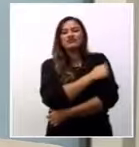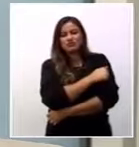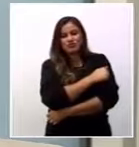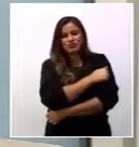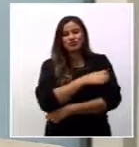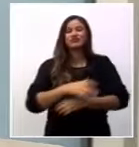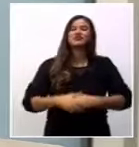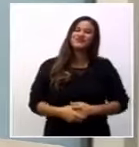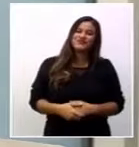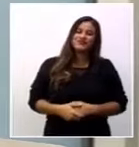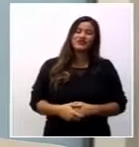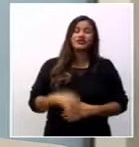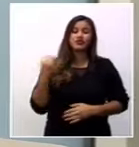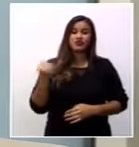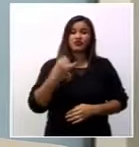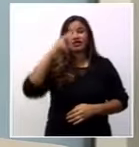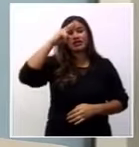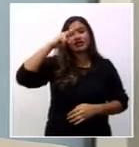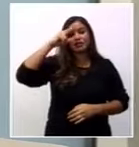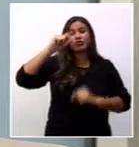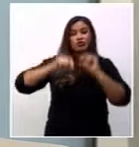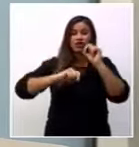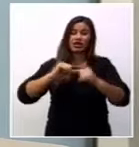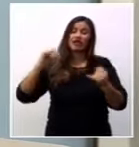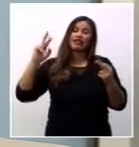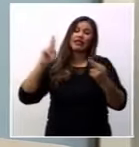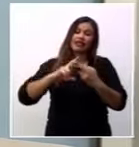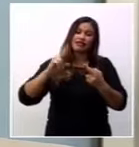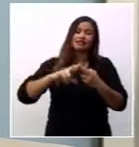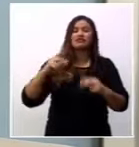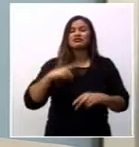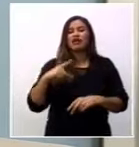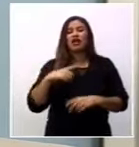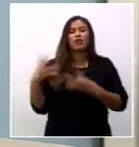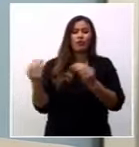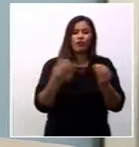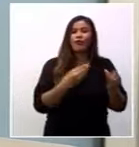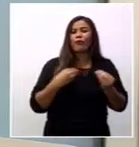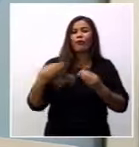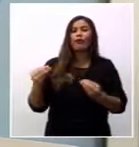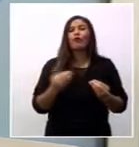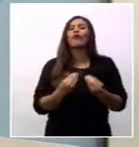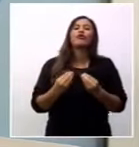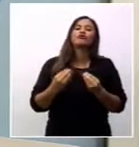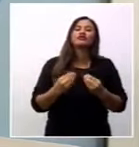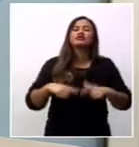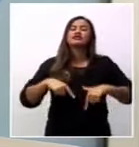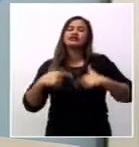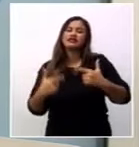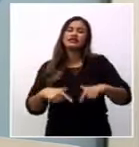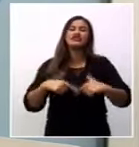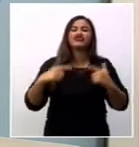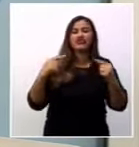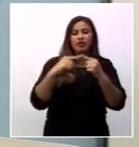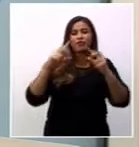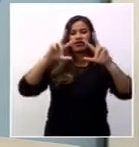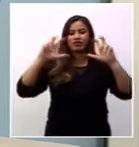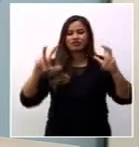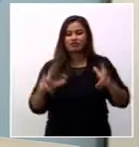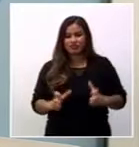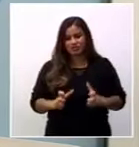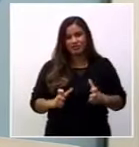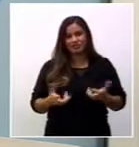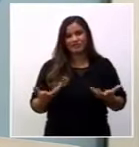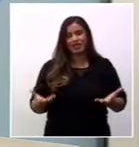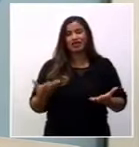importante lembrar que na rede nós temos muitas outras iniciativas também que trabalham com esse tema e que gostaríamos